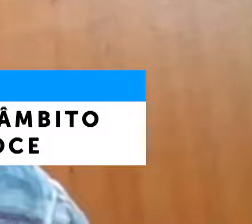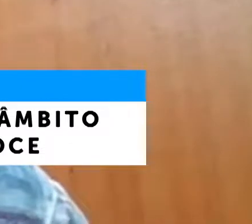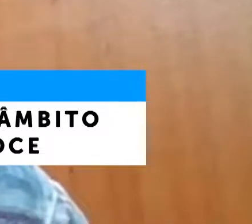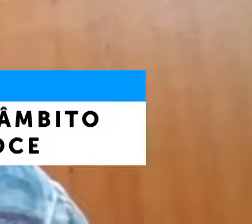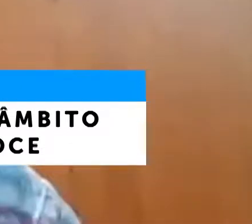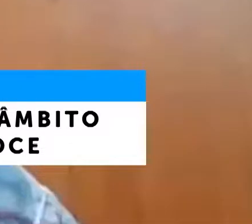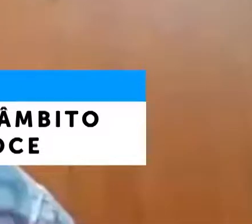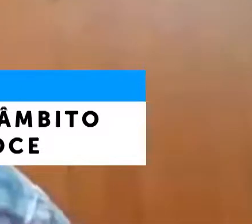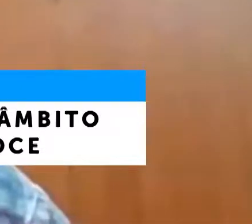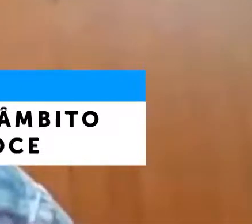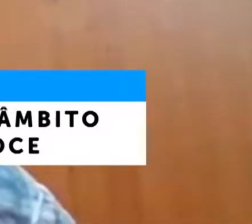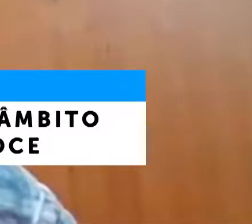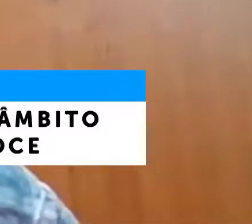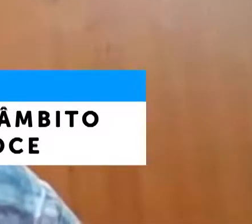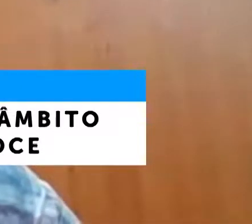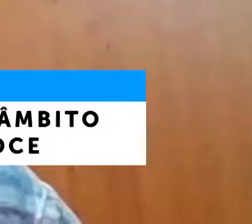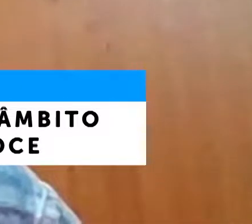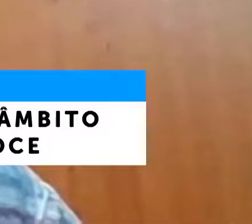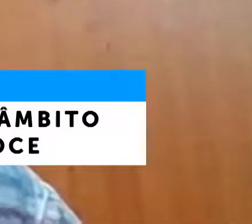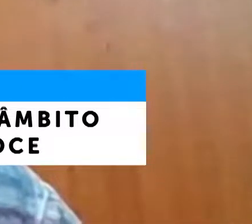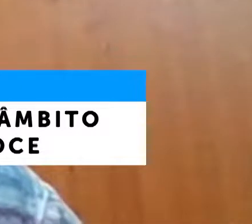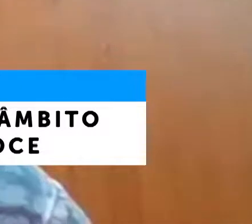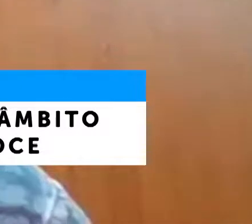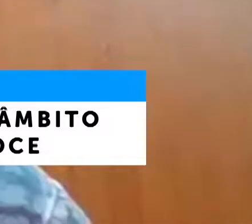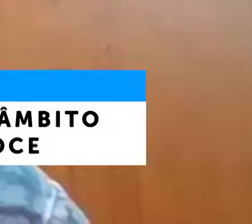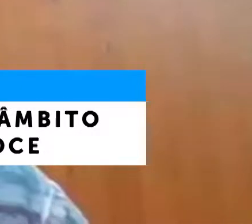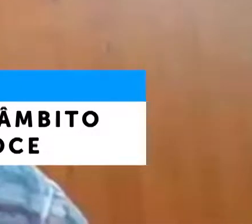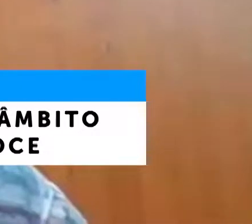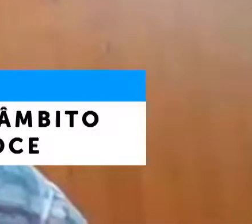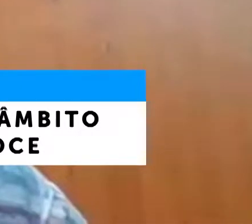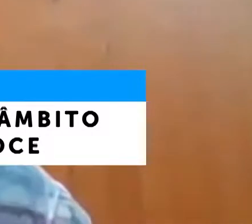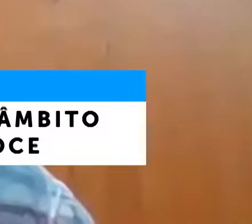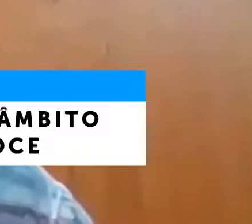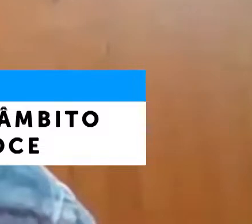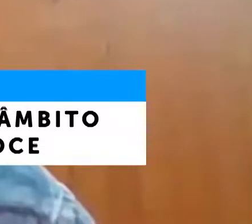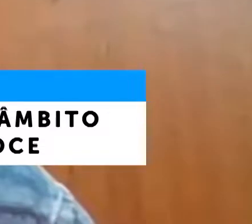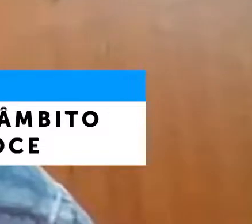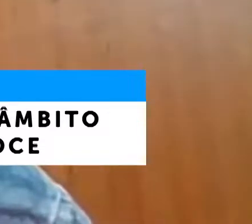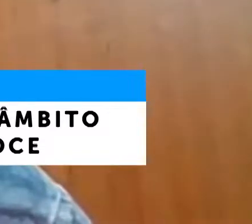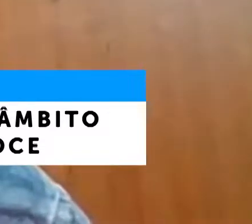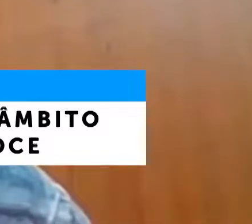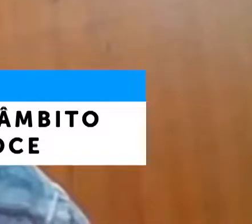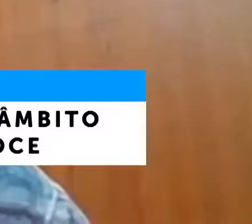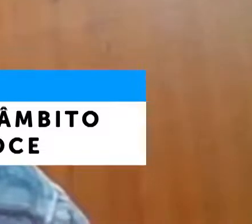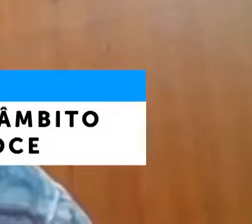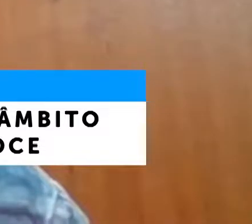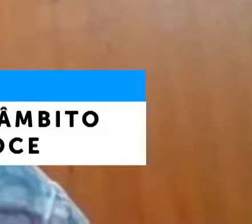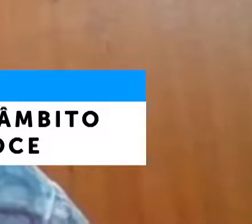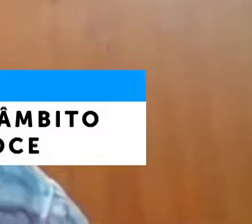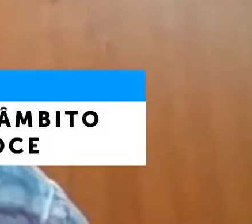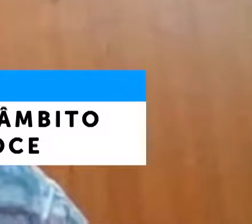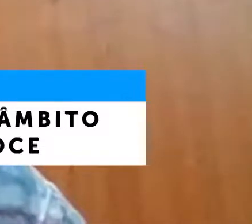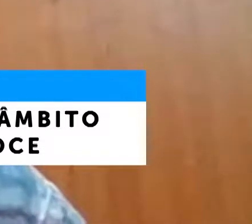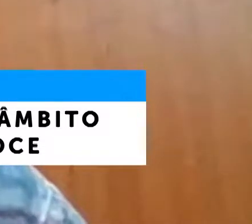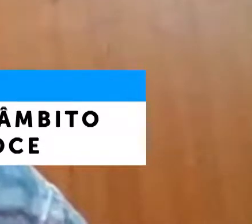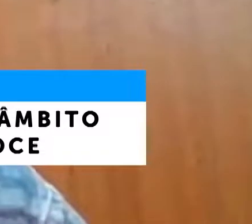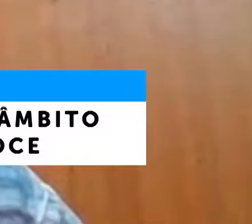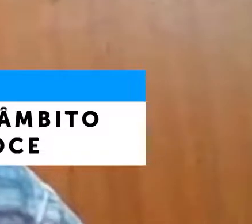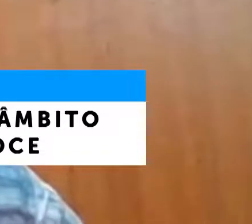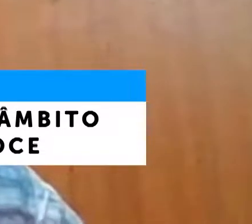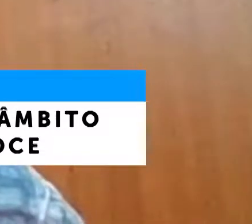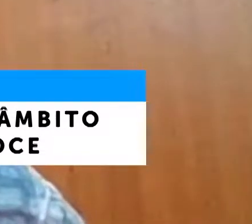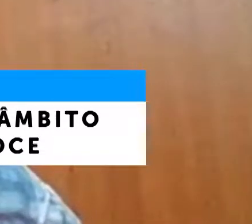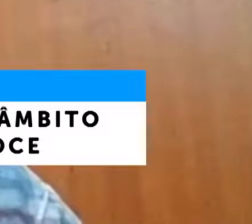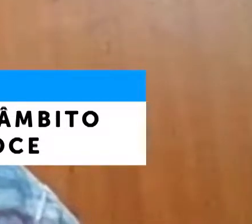primeiro, o que é o conceito de educação? O conceito de educação envolve, entre outras coisas, inclusive manifestação